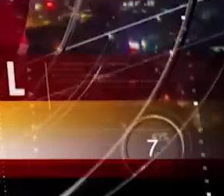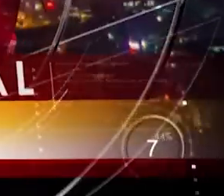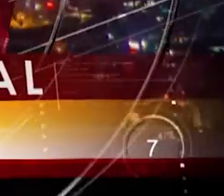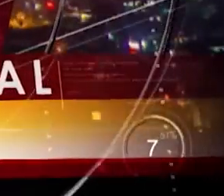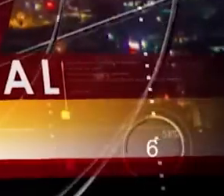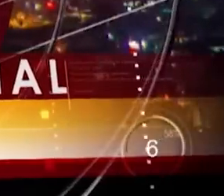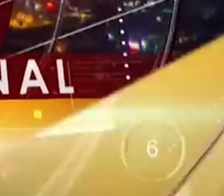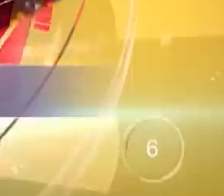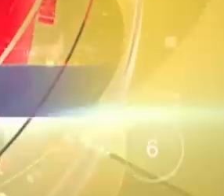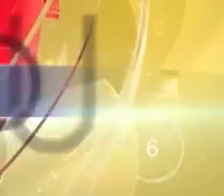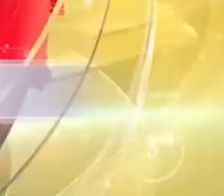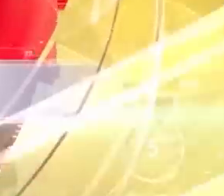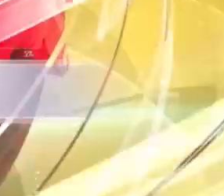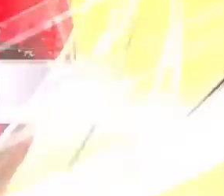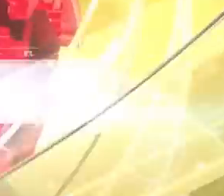Música